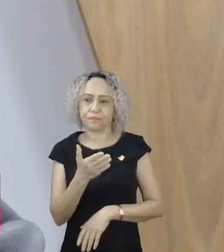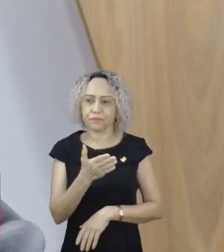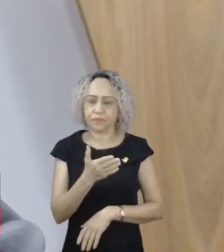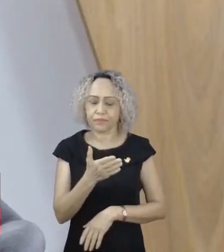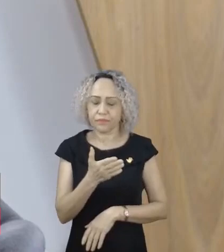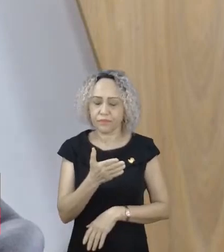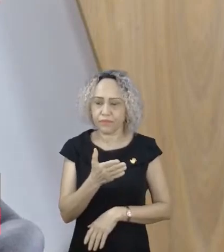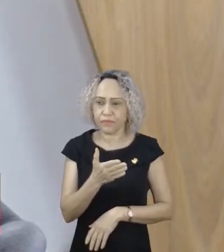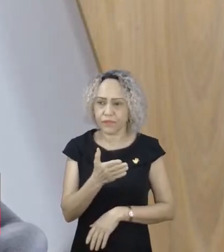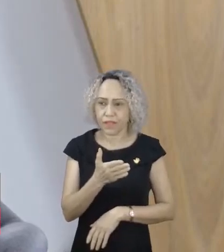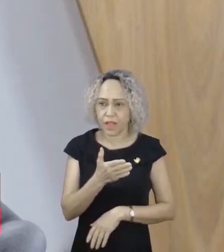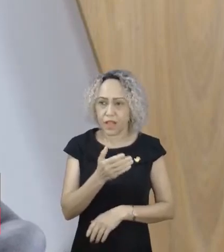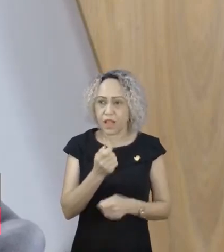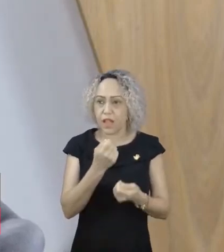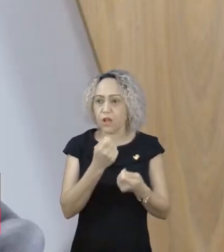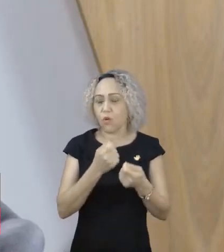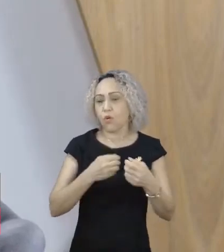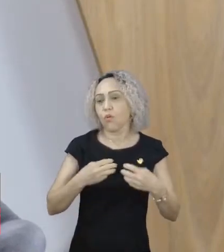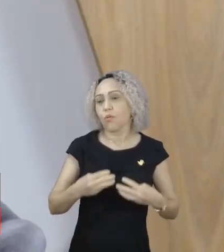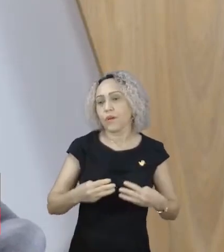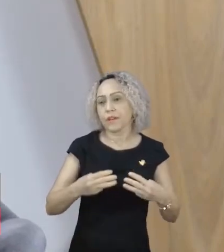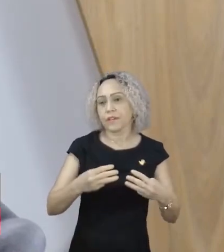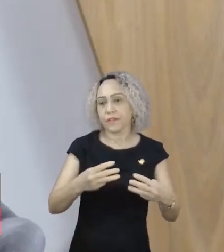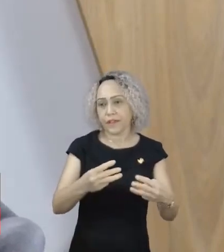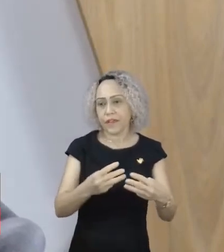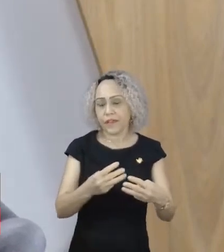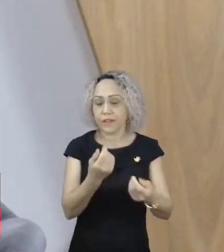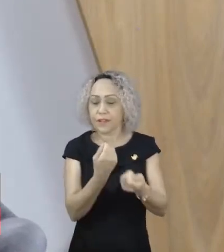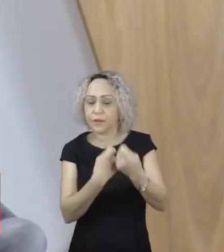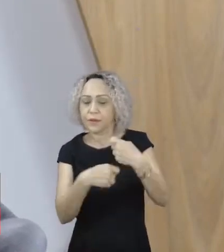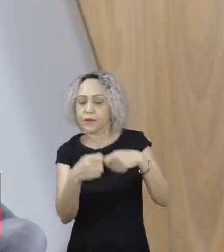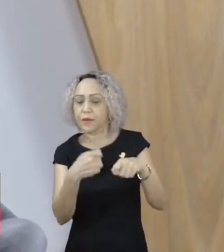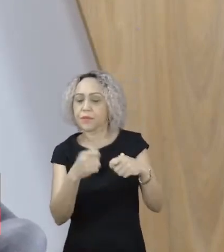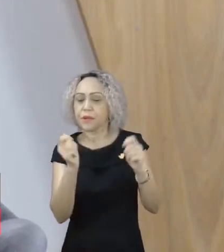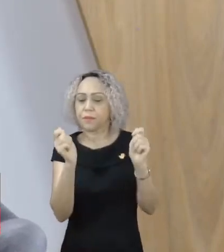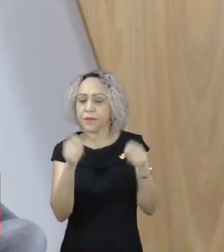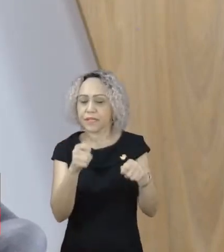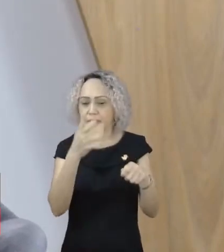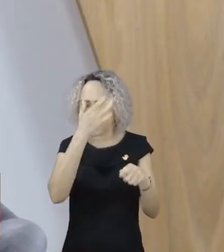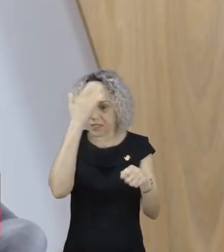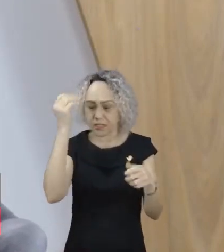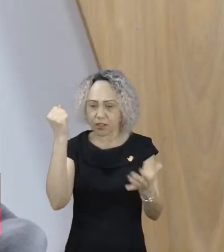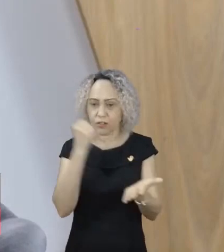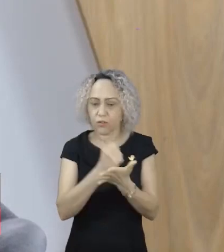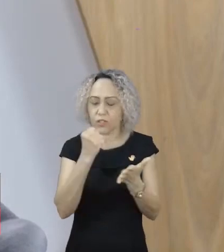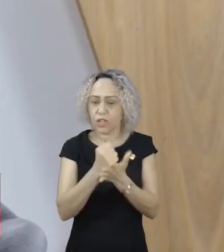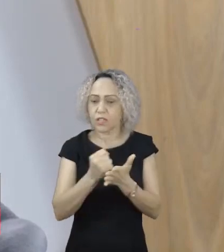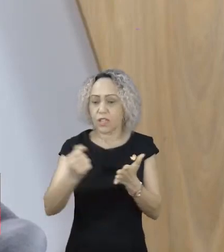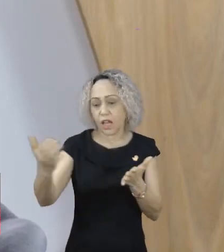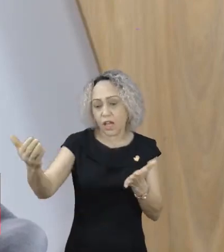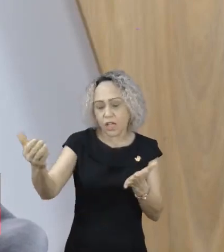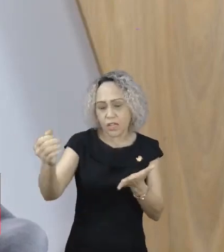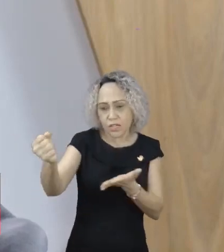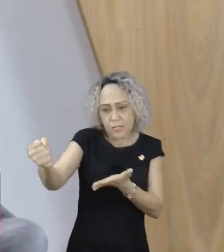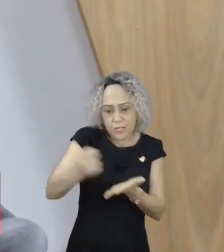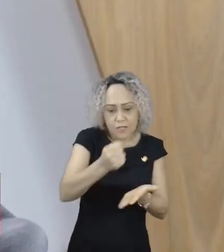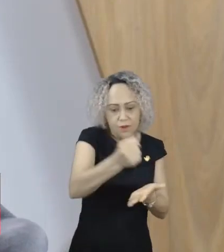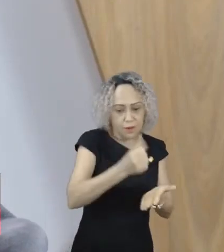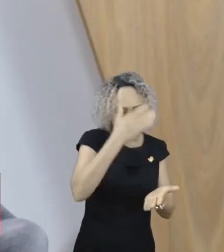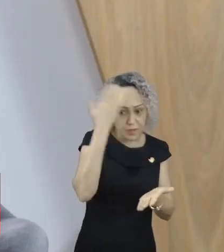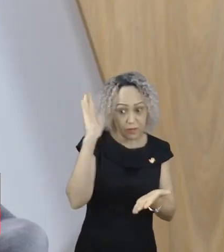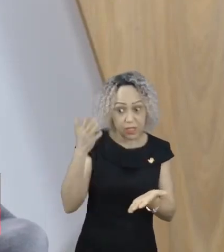outra área que não teve concurso, está precisando mais, e eu preciso fazer uma distribuição do recurso dessa forma. Então, eu não tenho